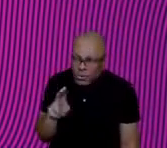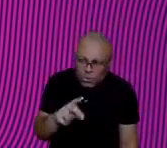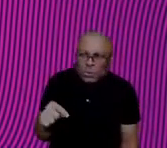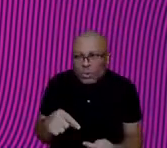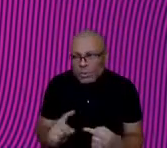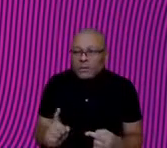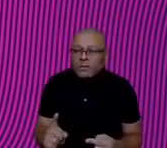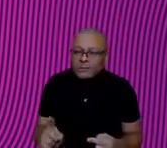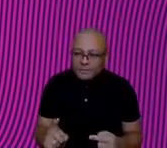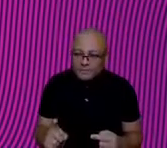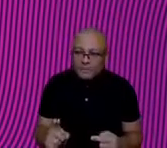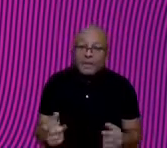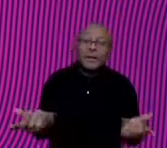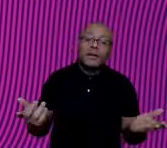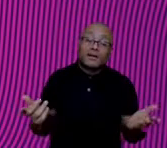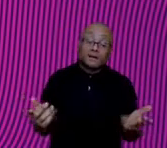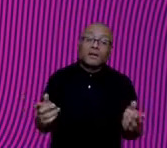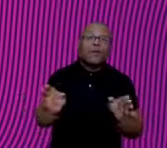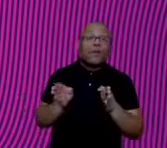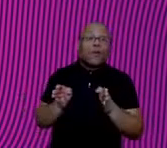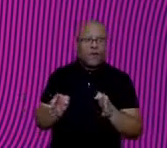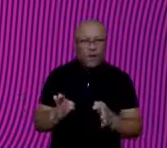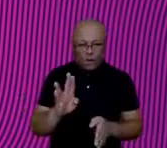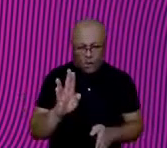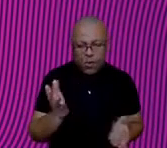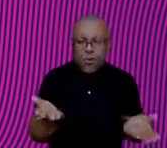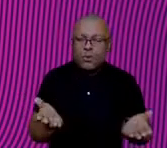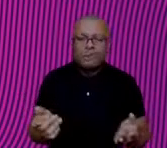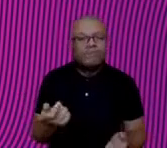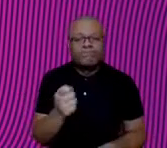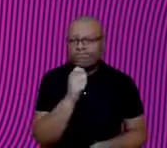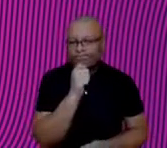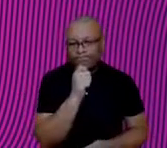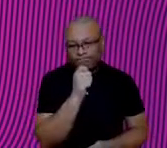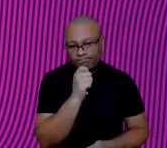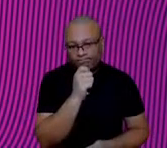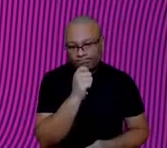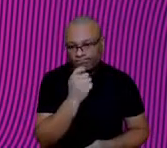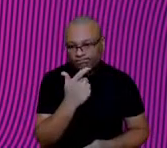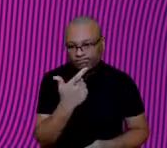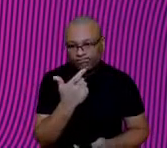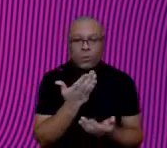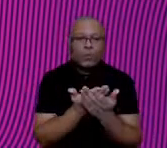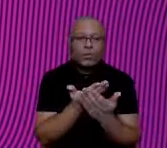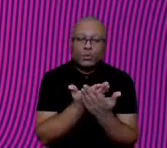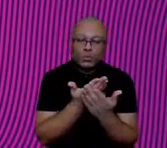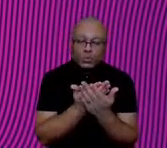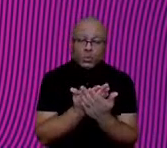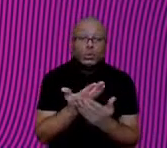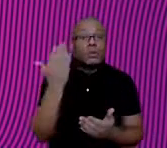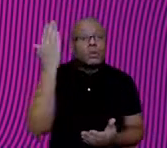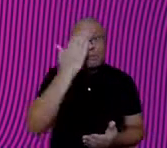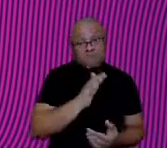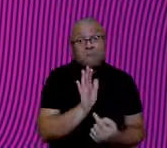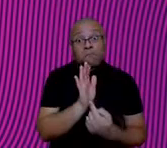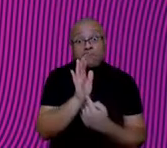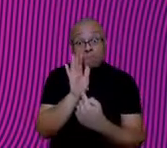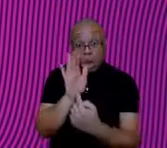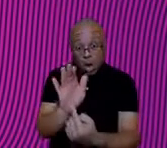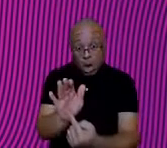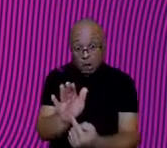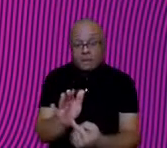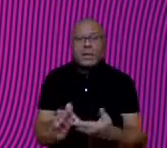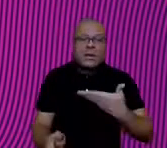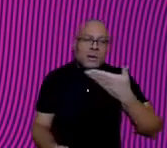à canabinoide, atualmente não existe estudos mostrando benefícios do ponto de vista dos sintomas motores